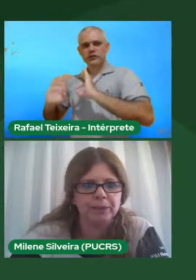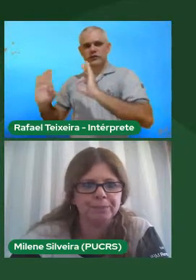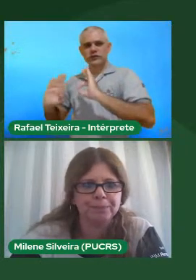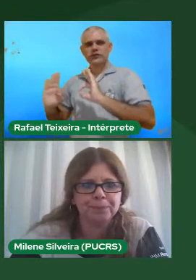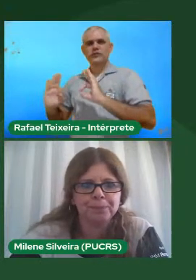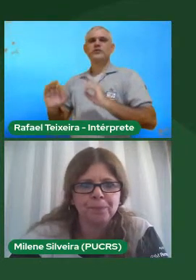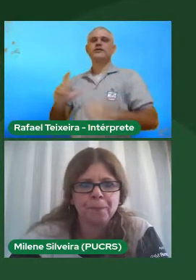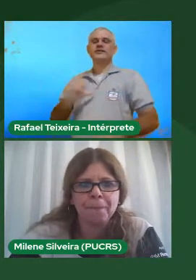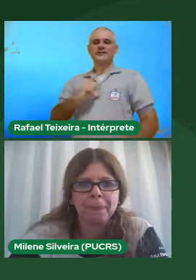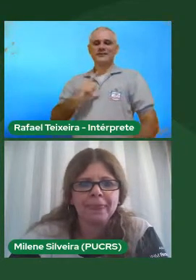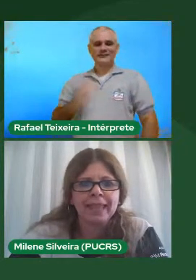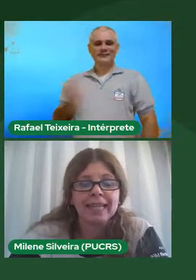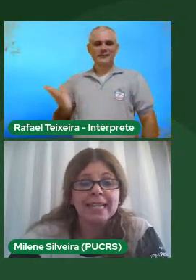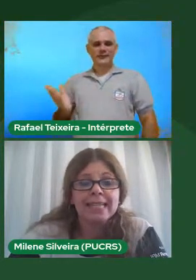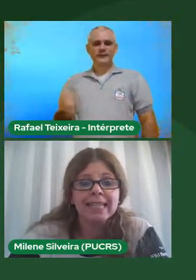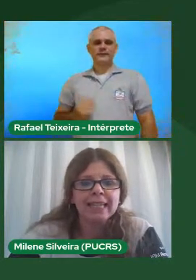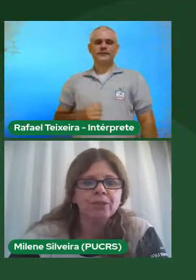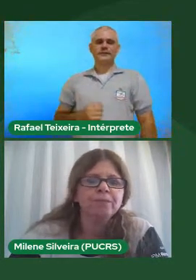da época.